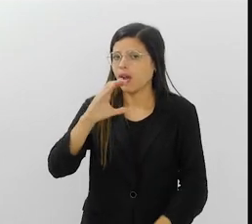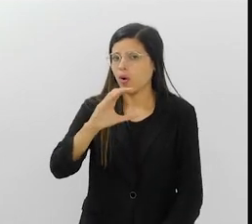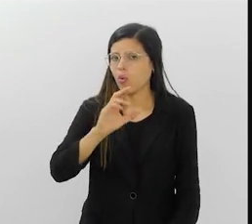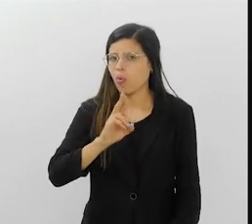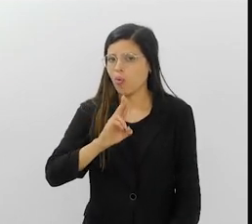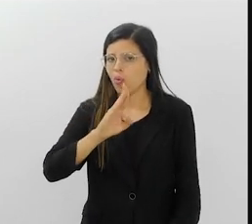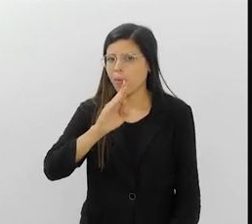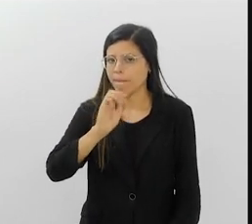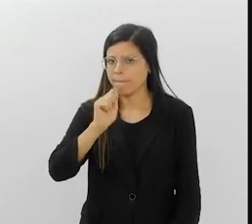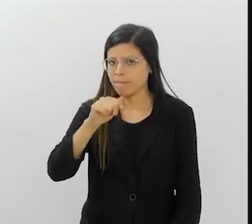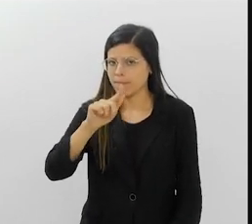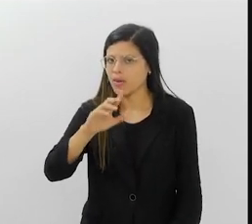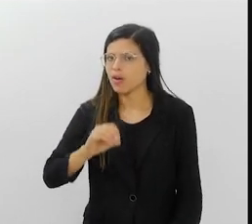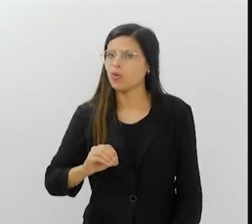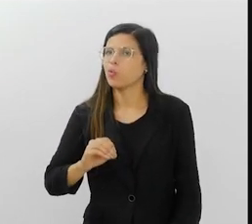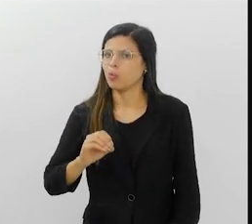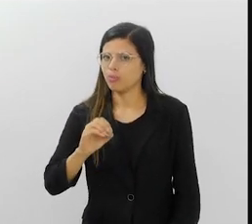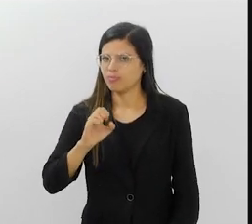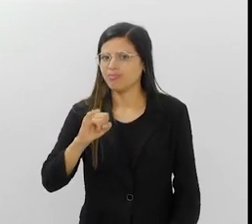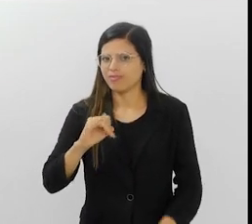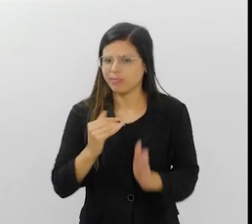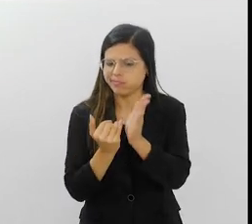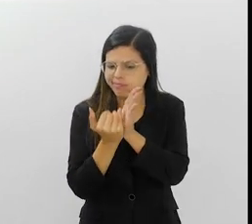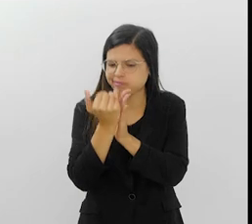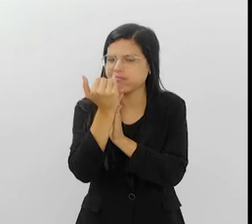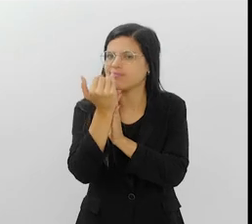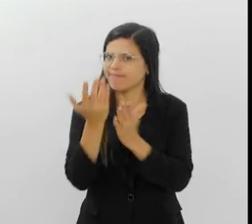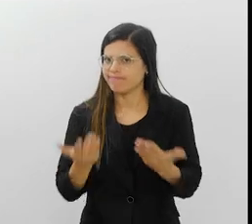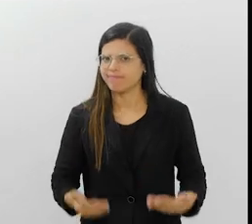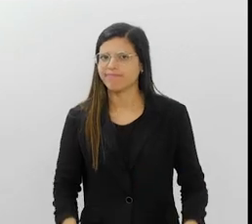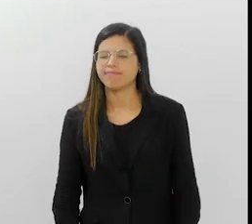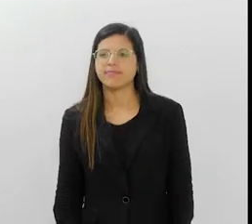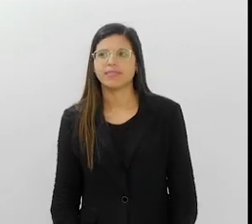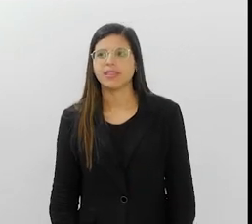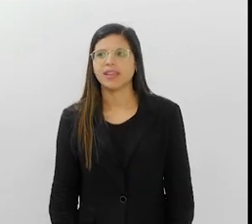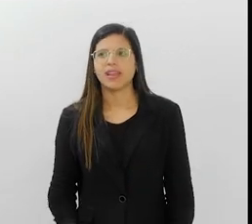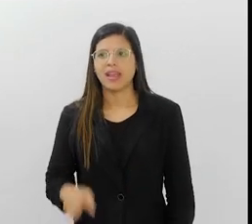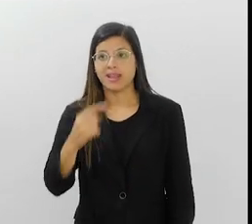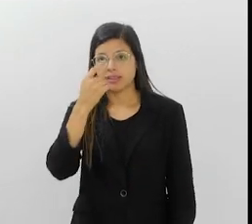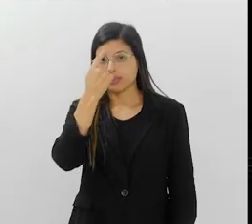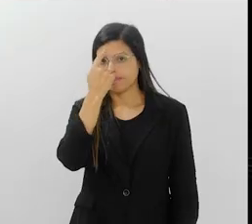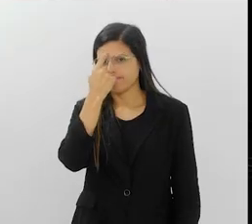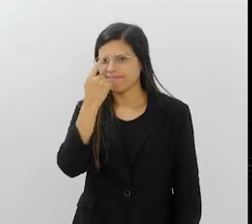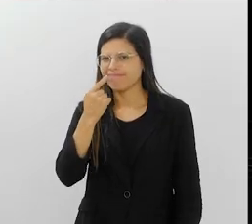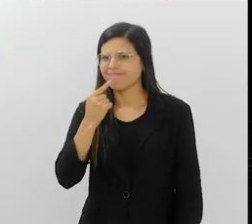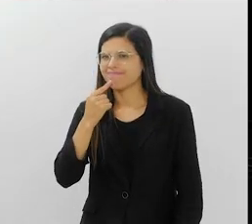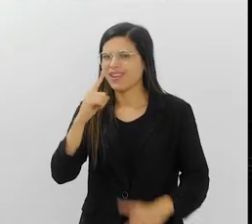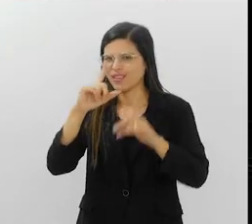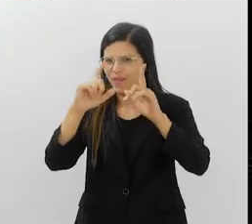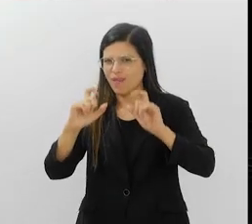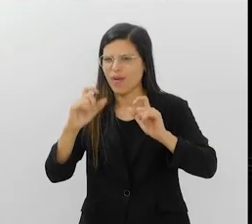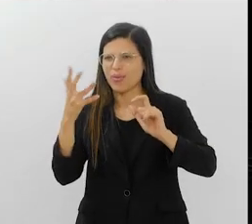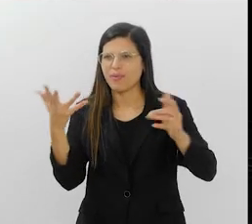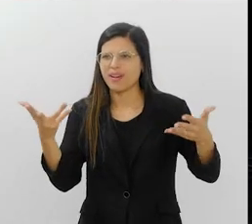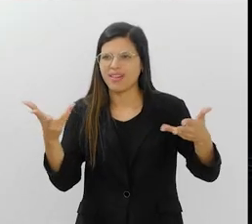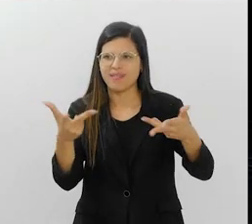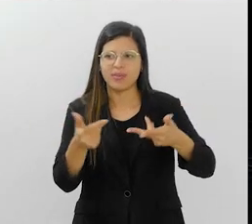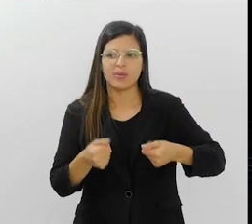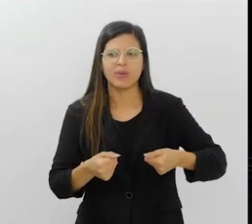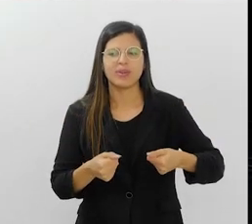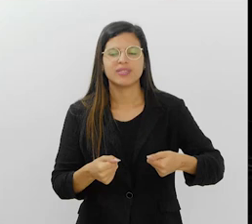teria. É verdade, é verdade. Tá, vamos voltar aqui para as fotos. Essa foto é maravilhosa. Né? Cara, essa foto